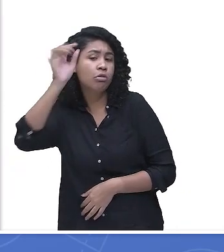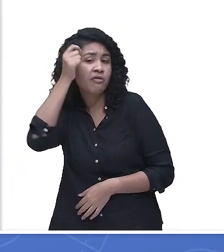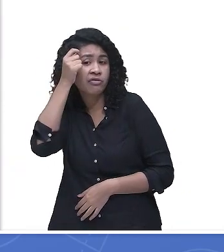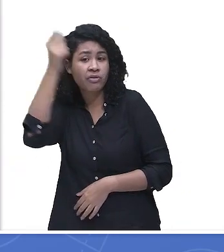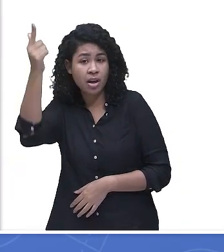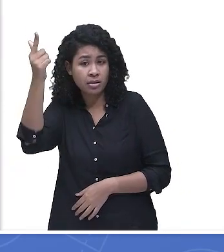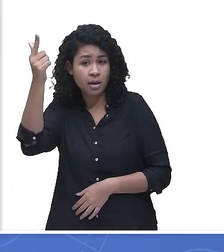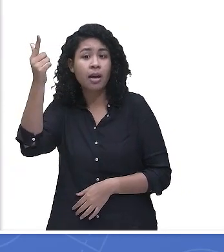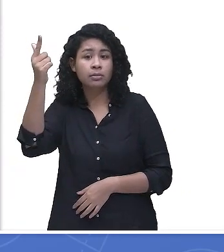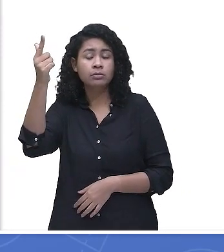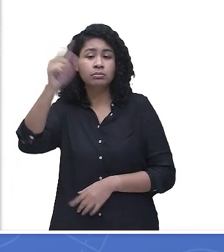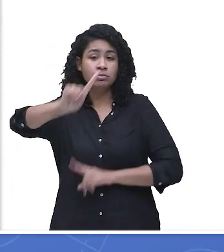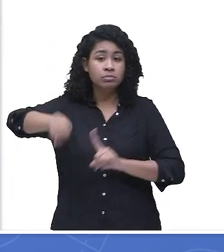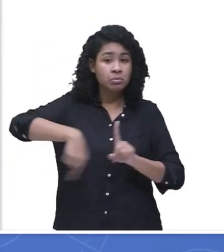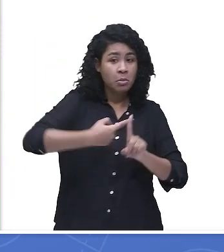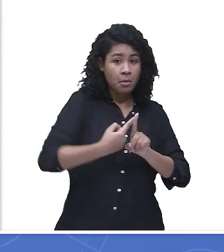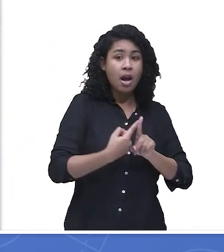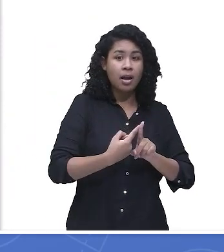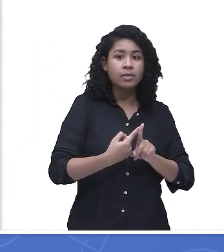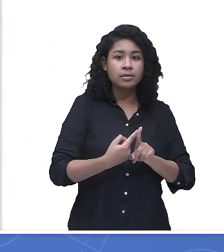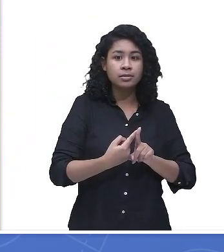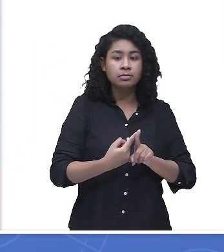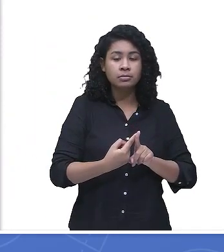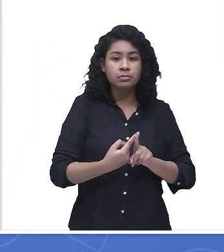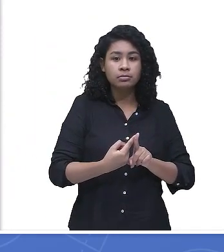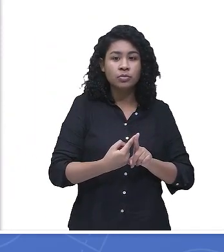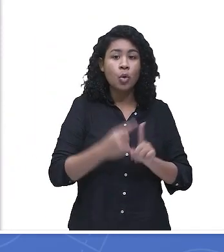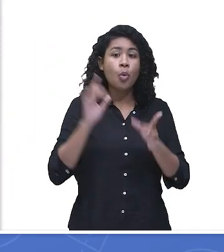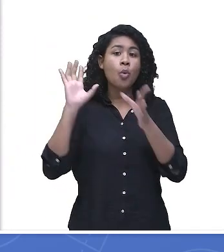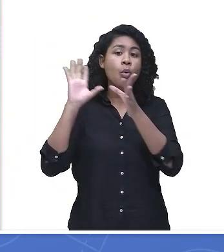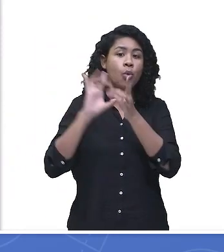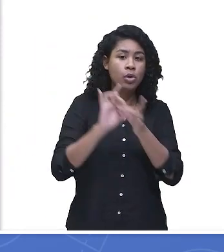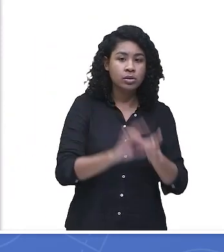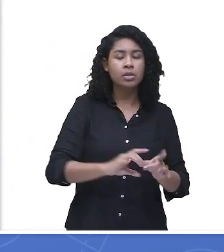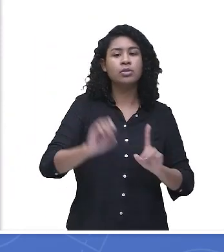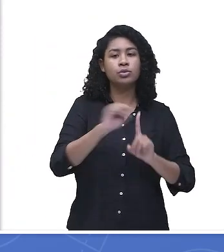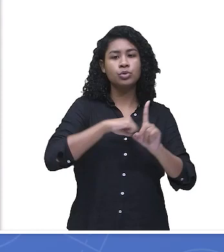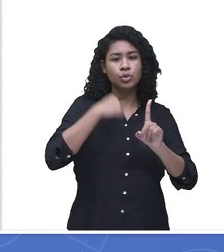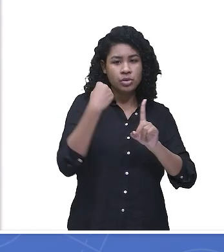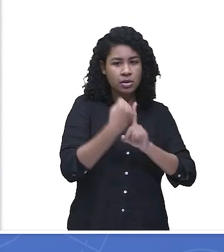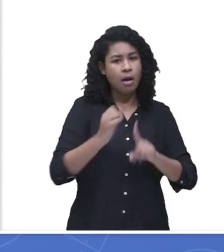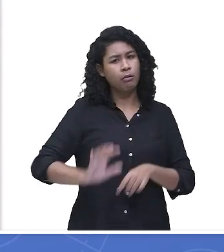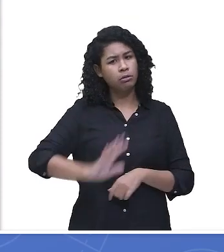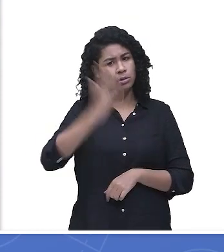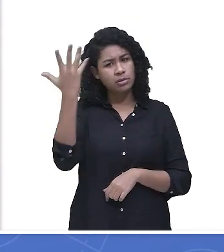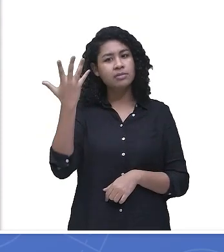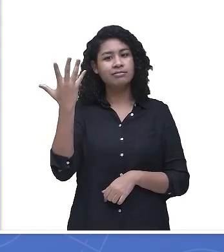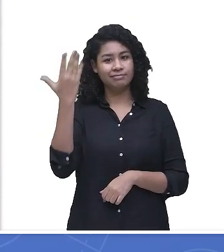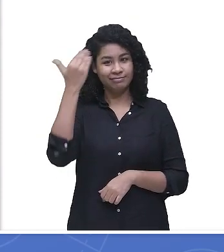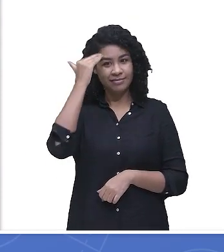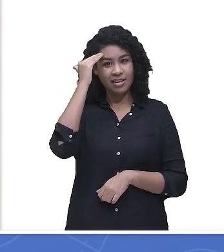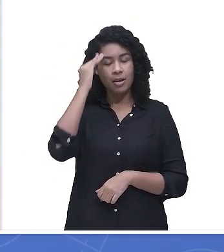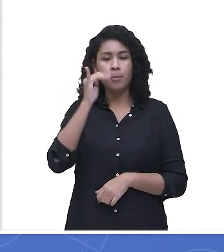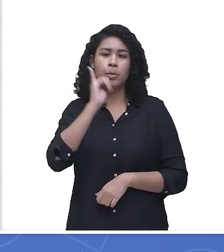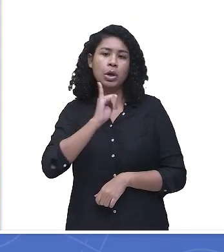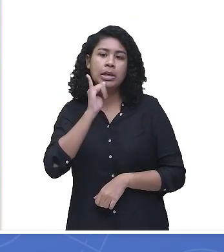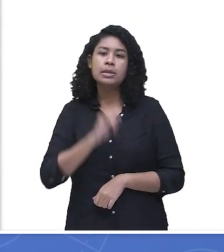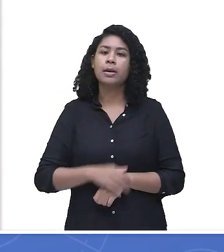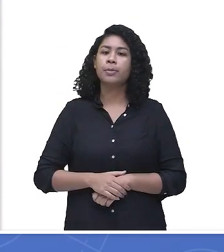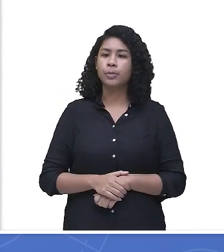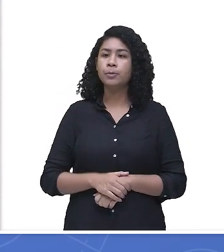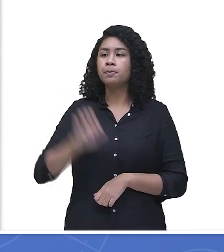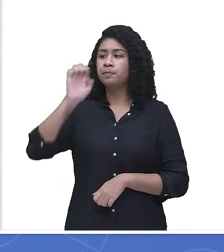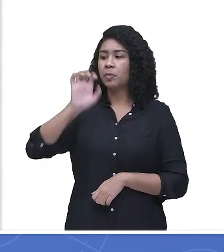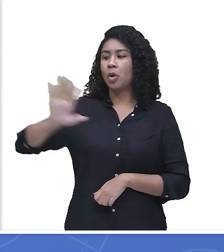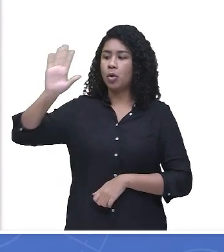com questões de realidade, como, por exemplo, a chegada do homem branco, né, a luta do